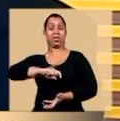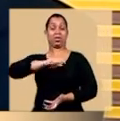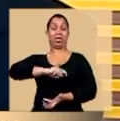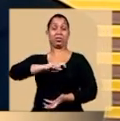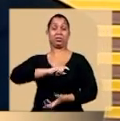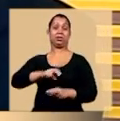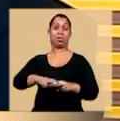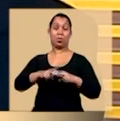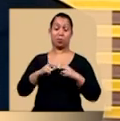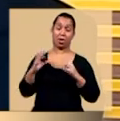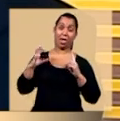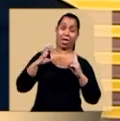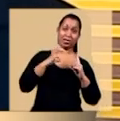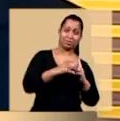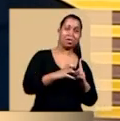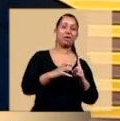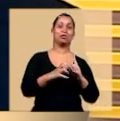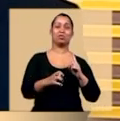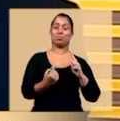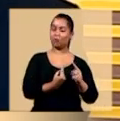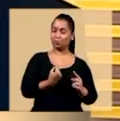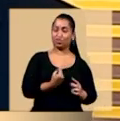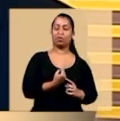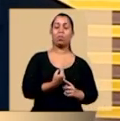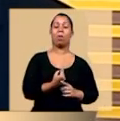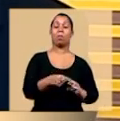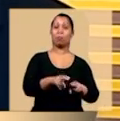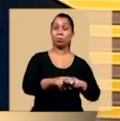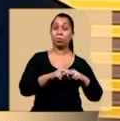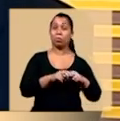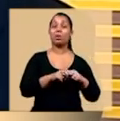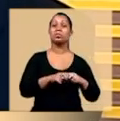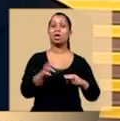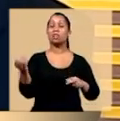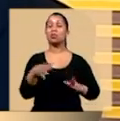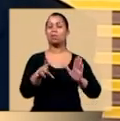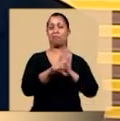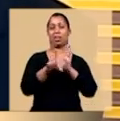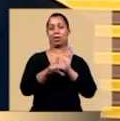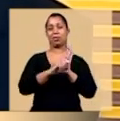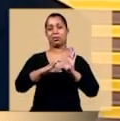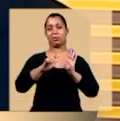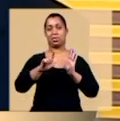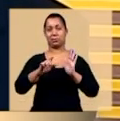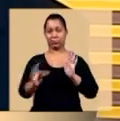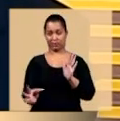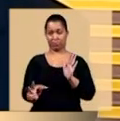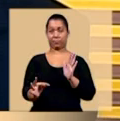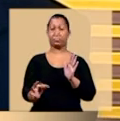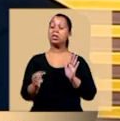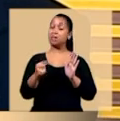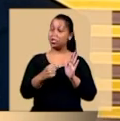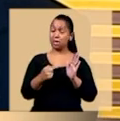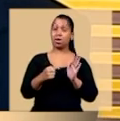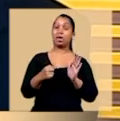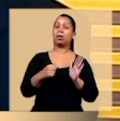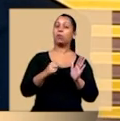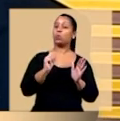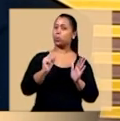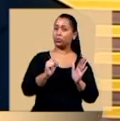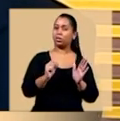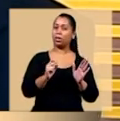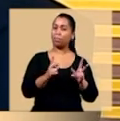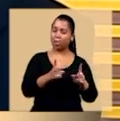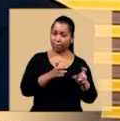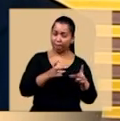uma indenização por assédio do ponto de vista individual por conta da nova redação da CLT. A CLT